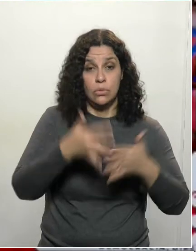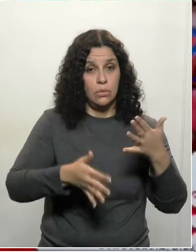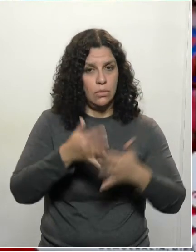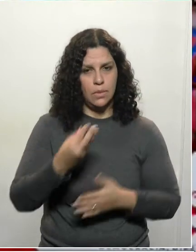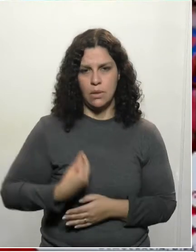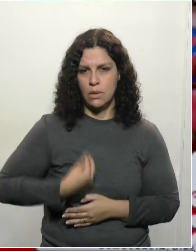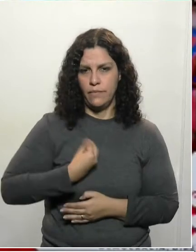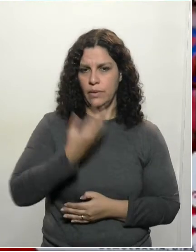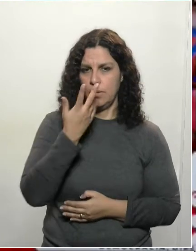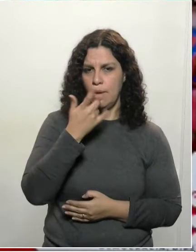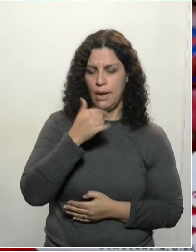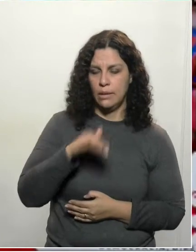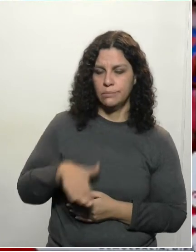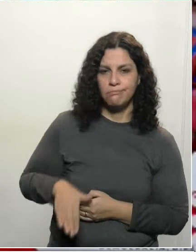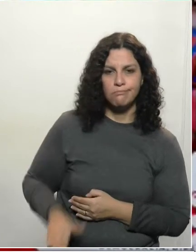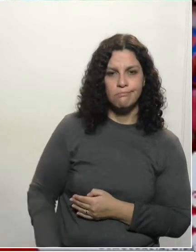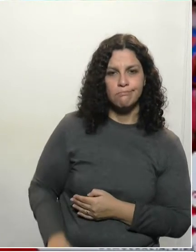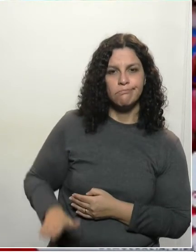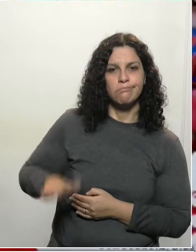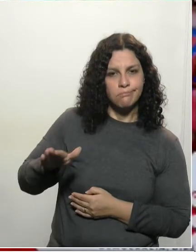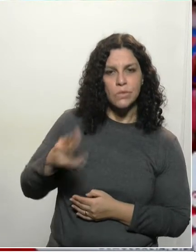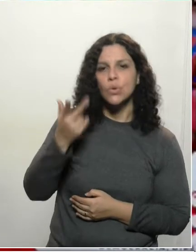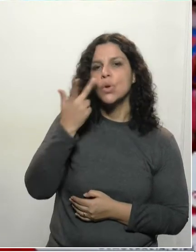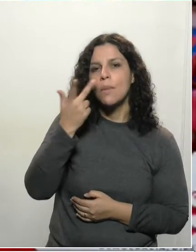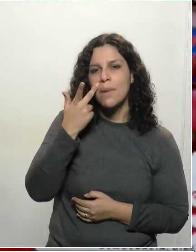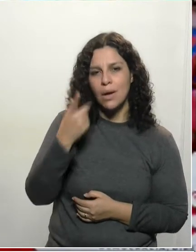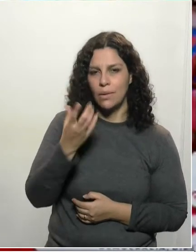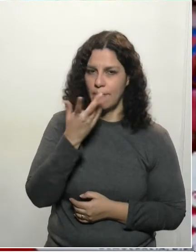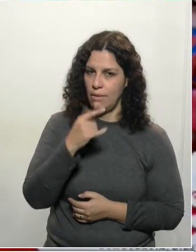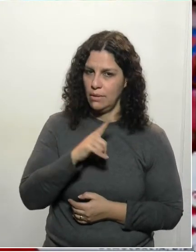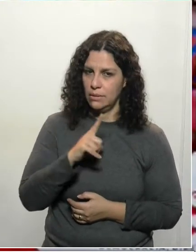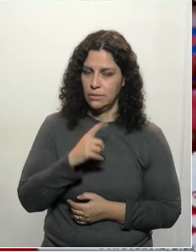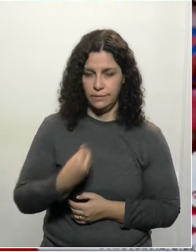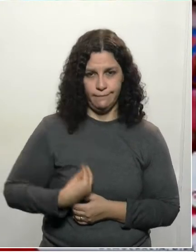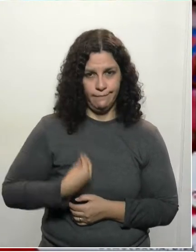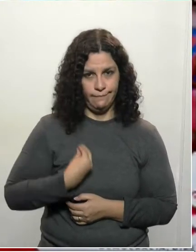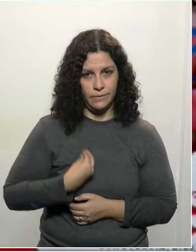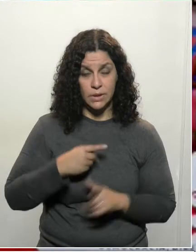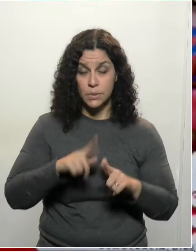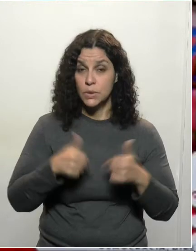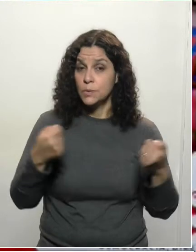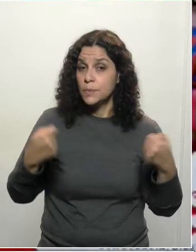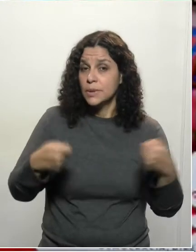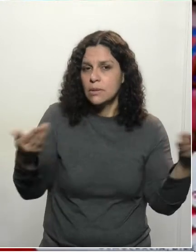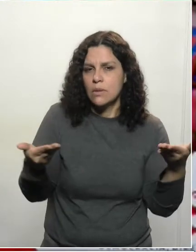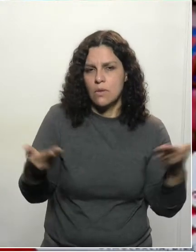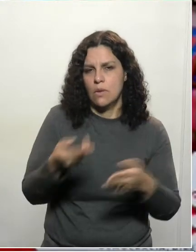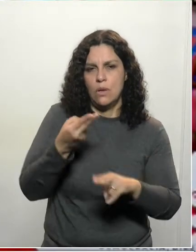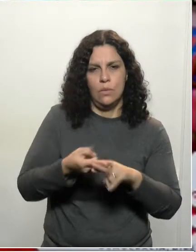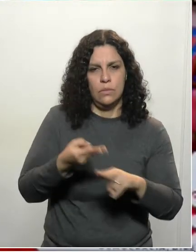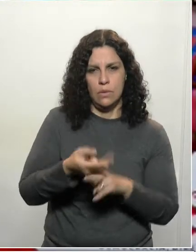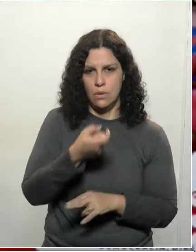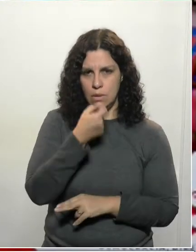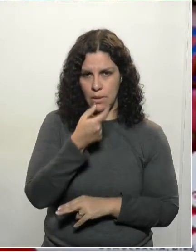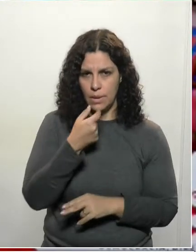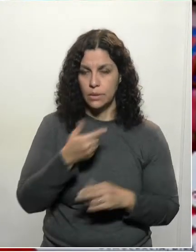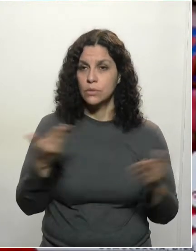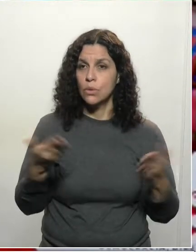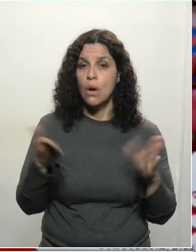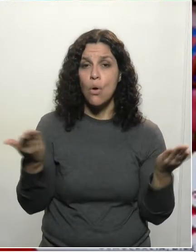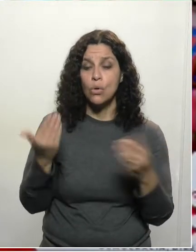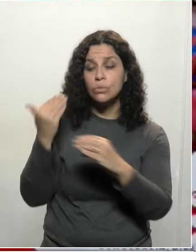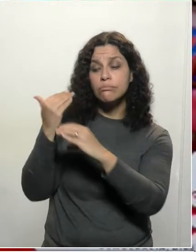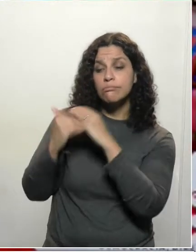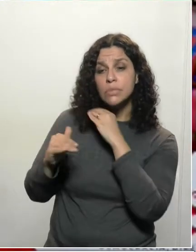impedindo o Valentim de ser uma criança normal e que depende muito desse medicamento. Então, o envio